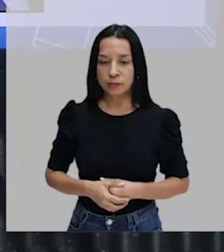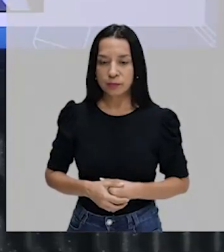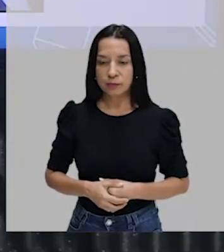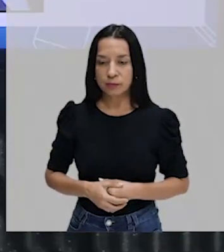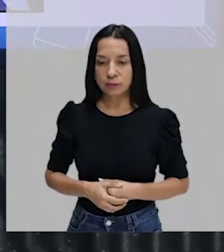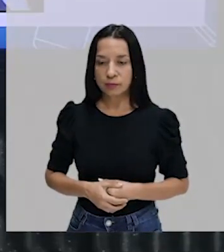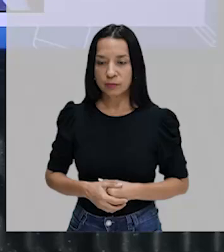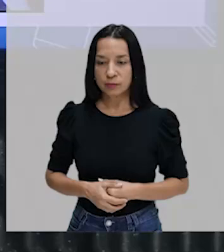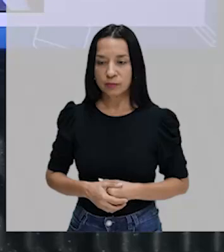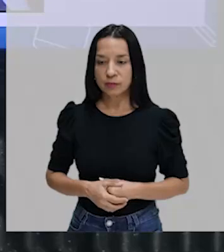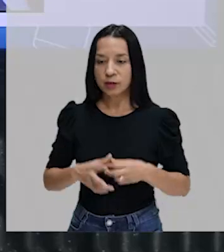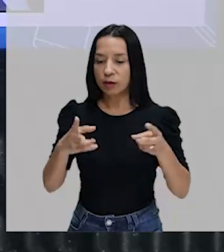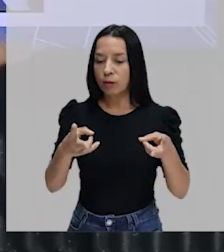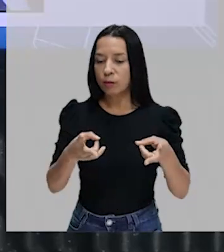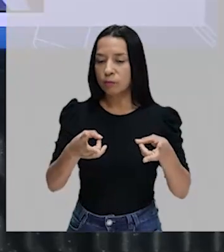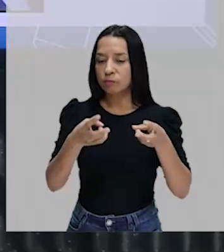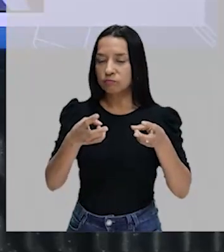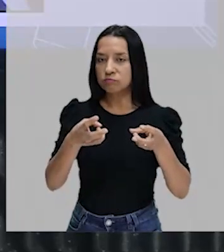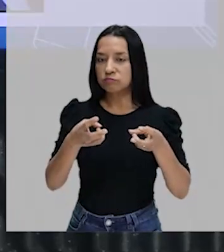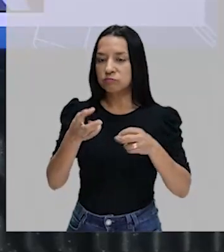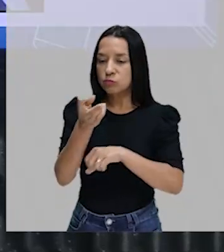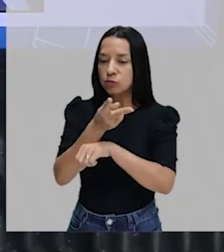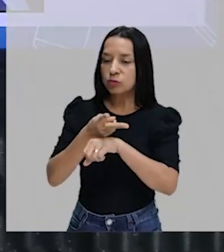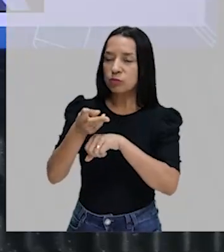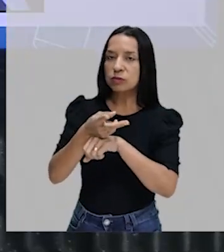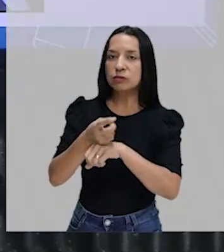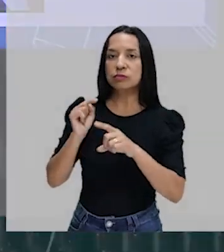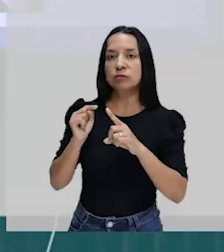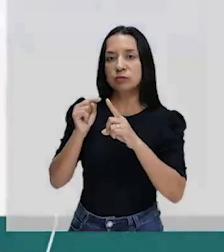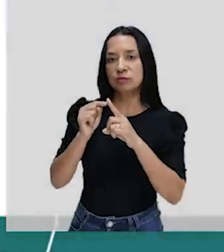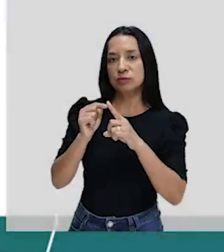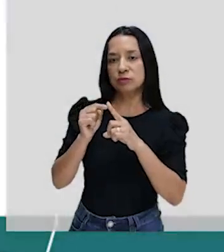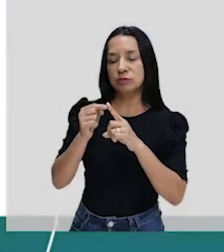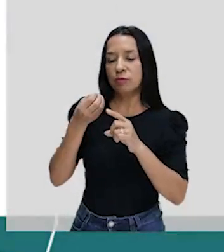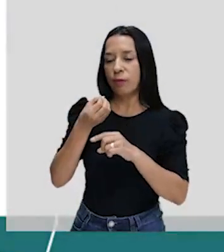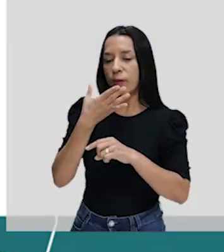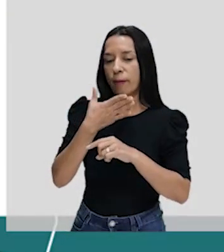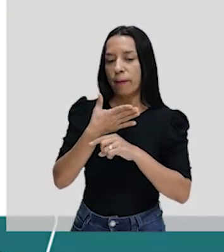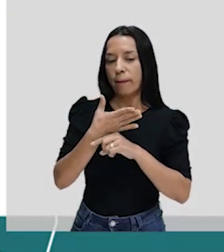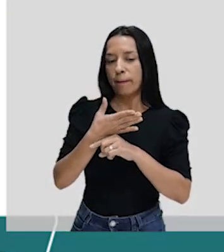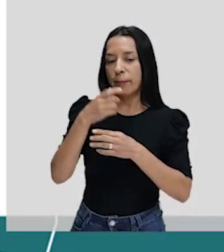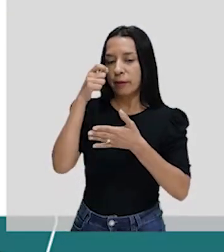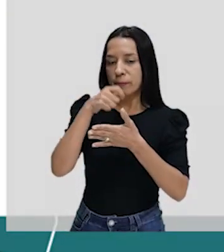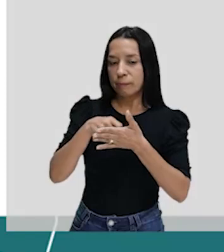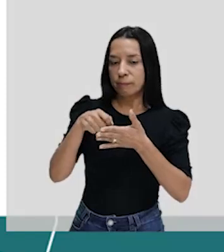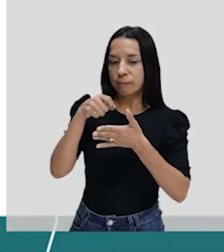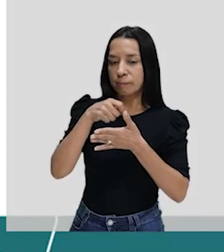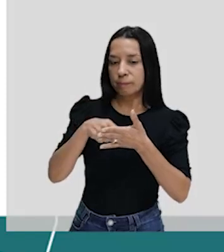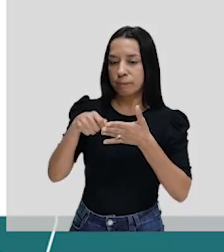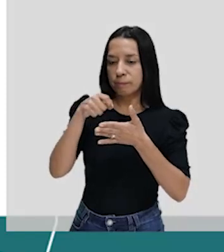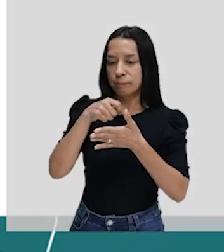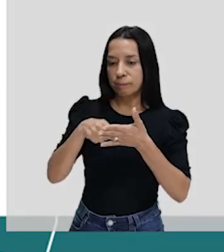fazer, buscando o quê? Com os objetivos sempre bem registrados.